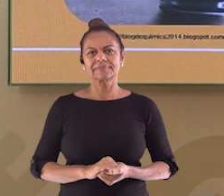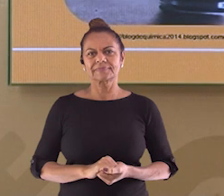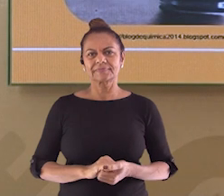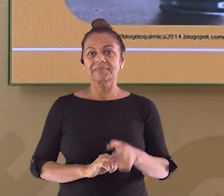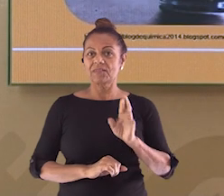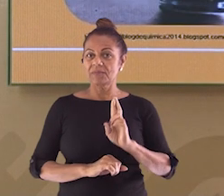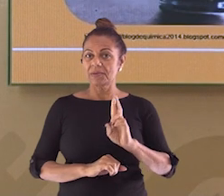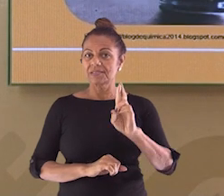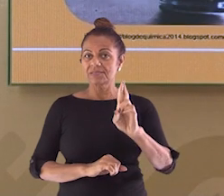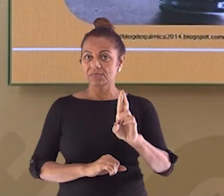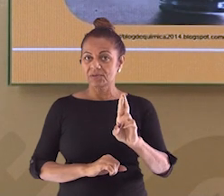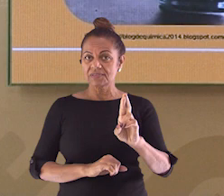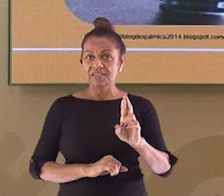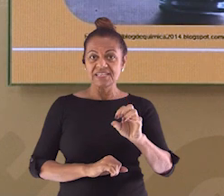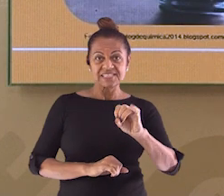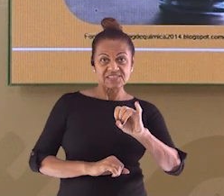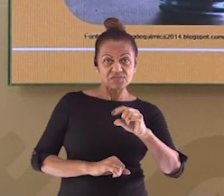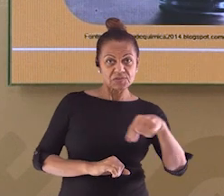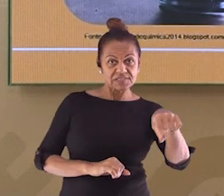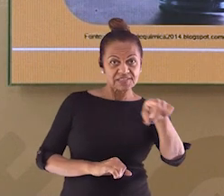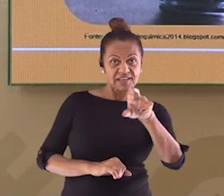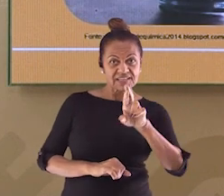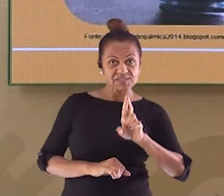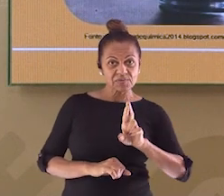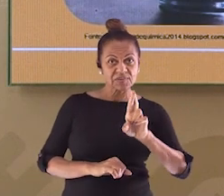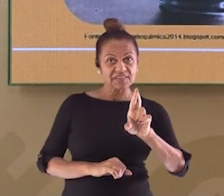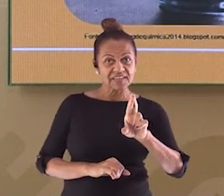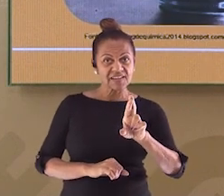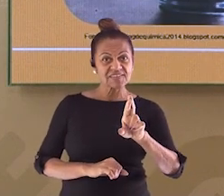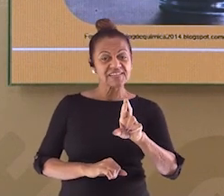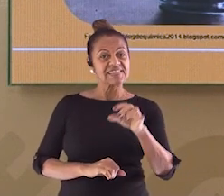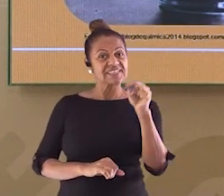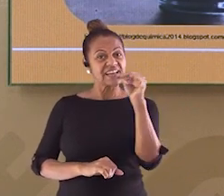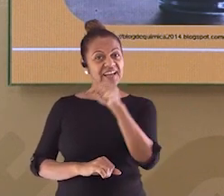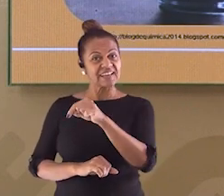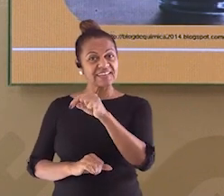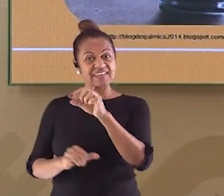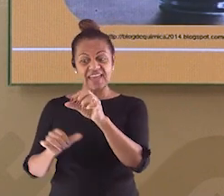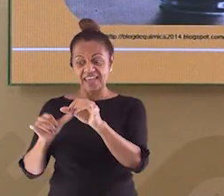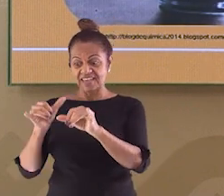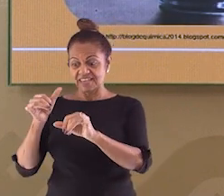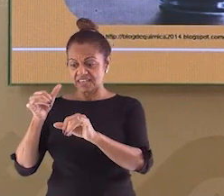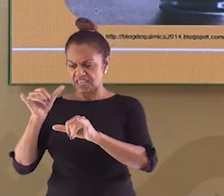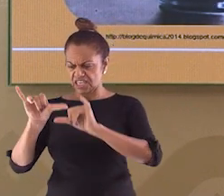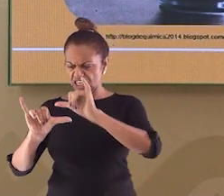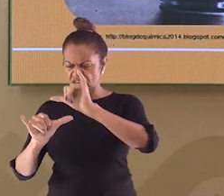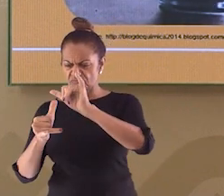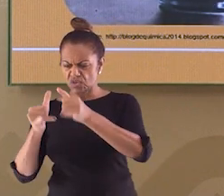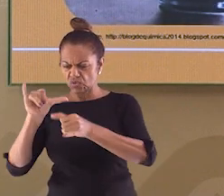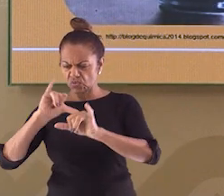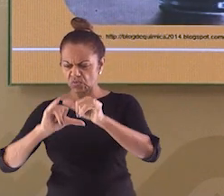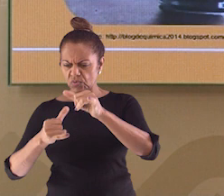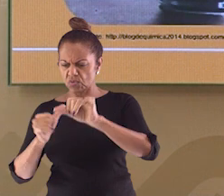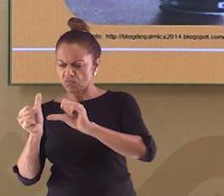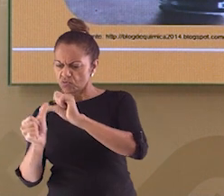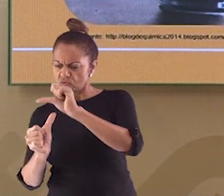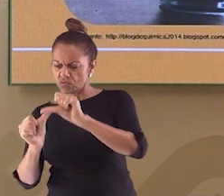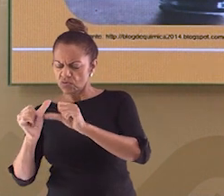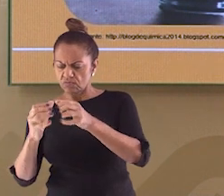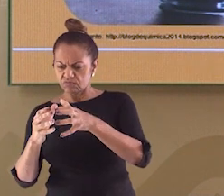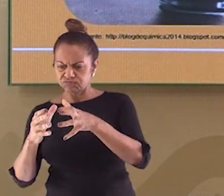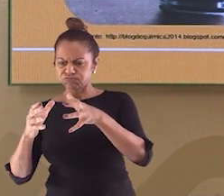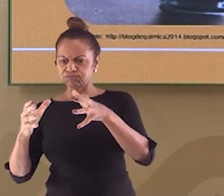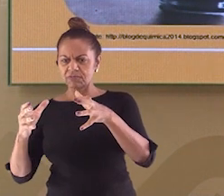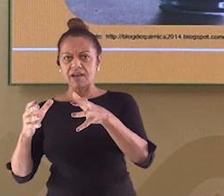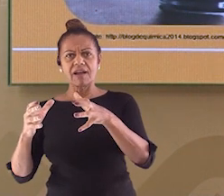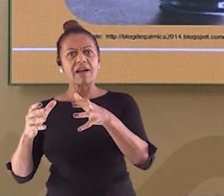Vamos para a correção. Acertou quem disse que é um fenômeno químico. Mas por que um fenômeno químico? Porque houve